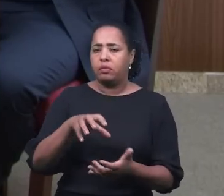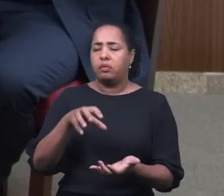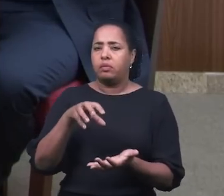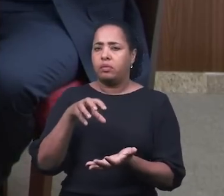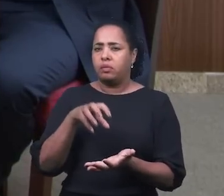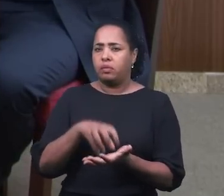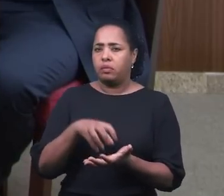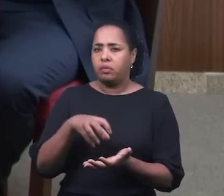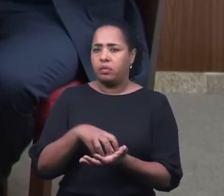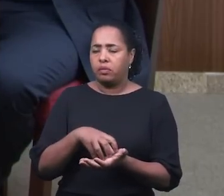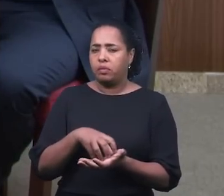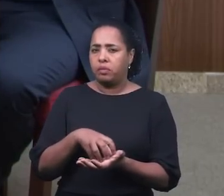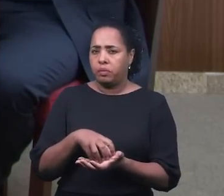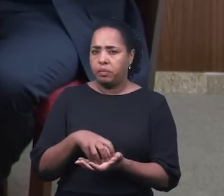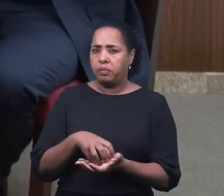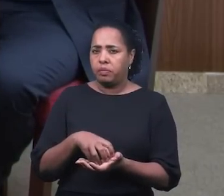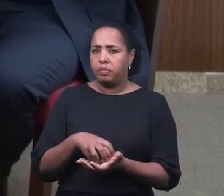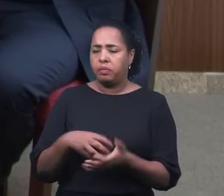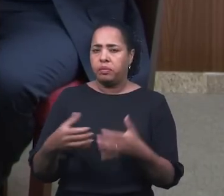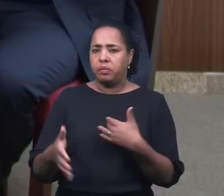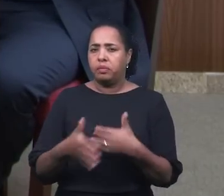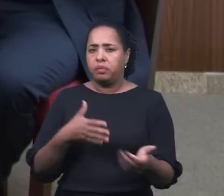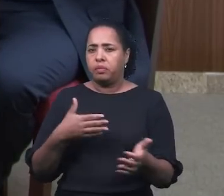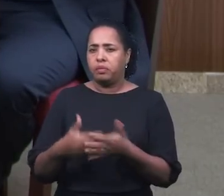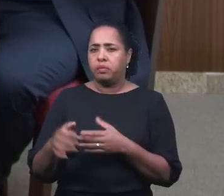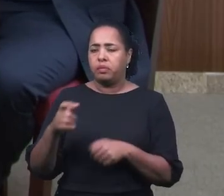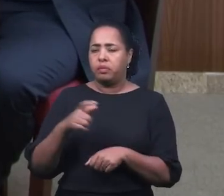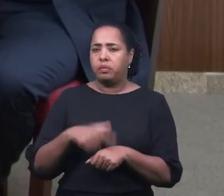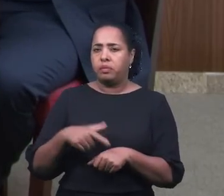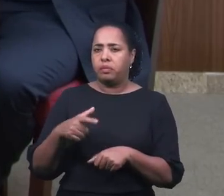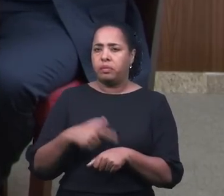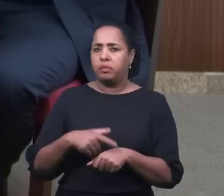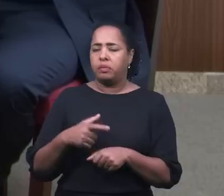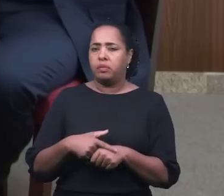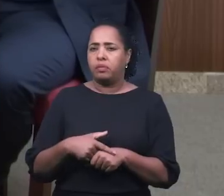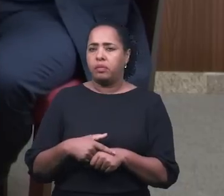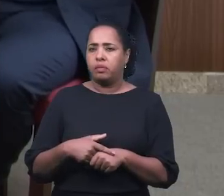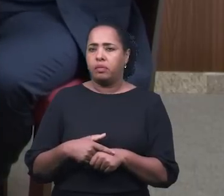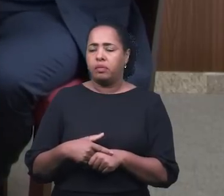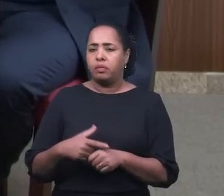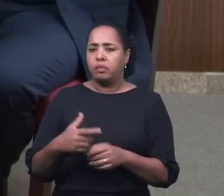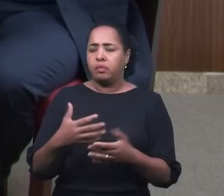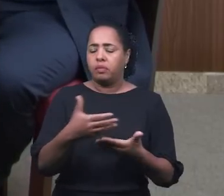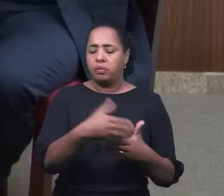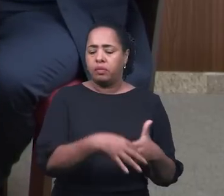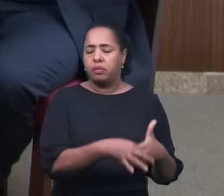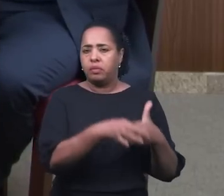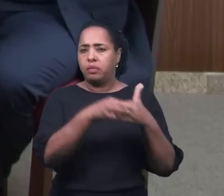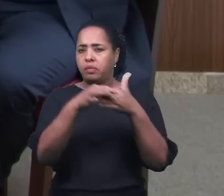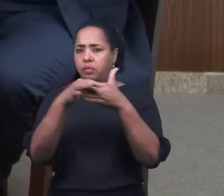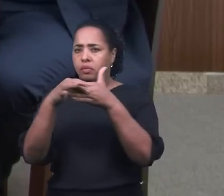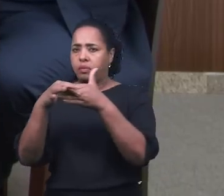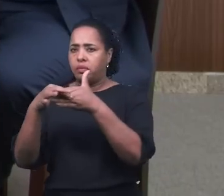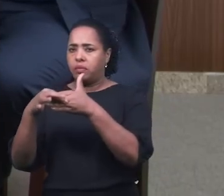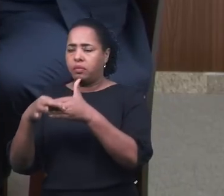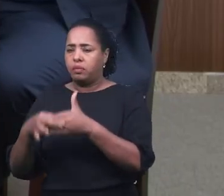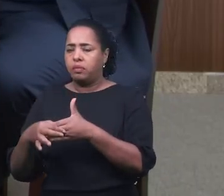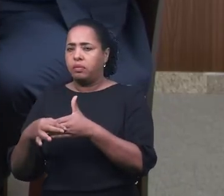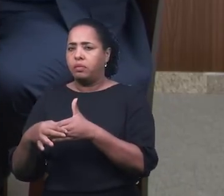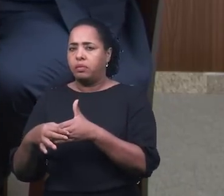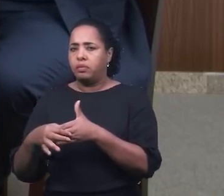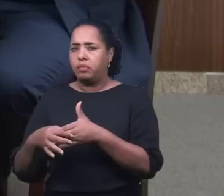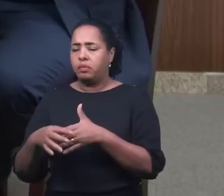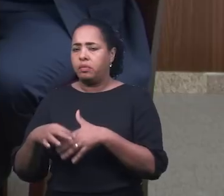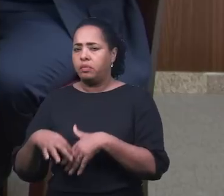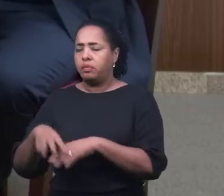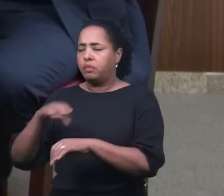ele está sendo, a qualquer momento, ele vai ser tirado dessa vida. E ele vai ser levado